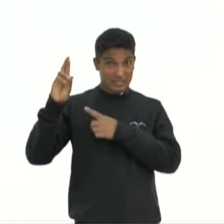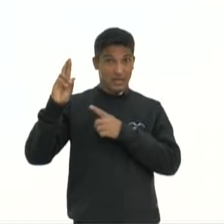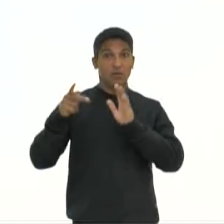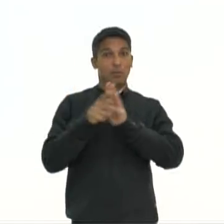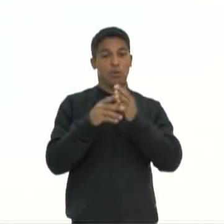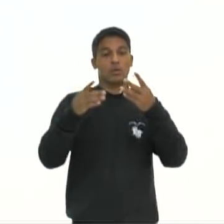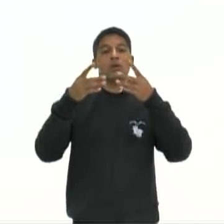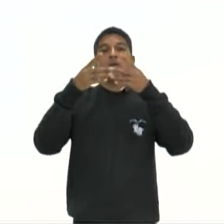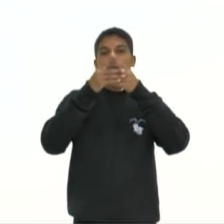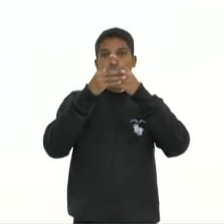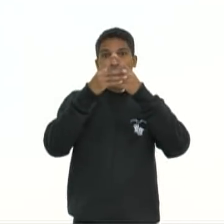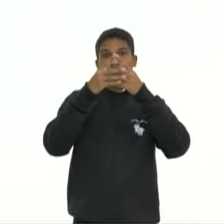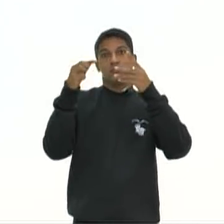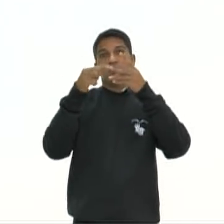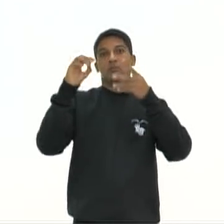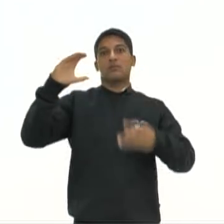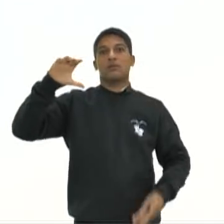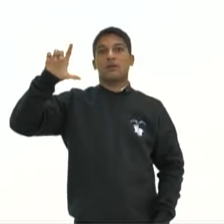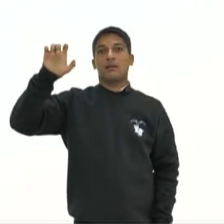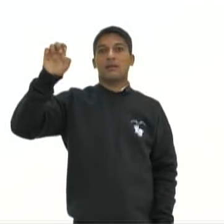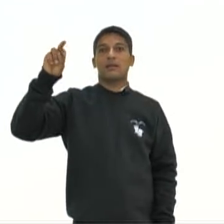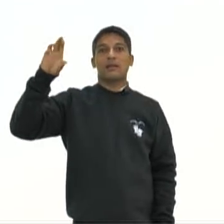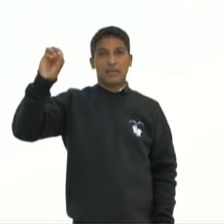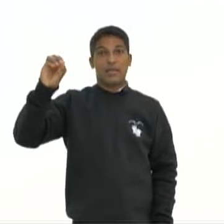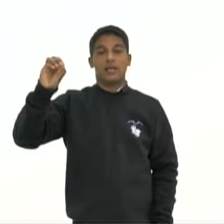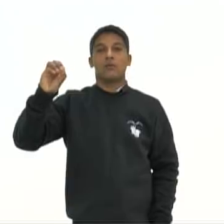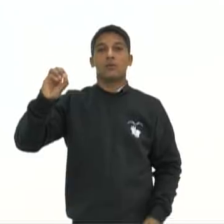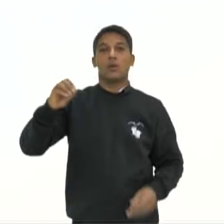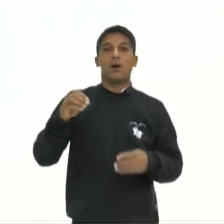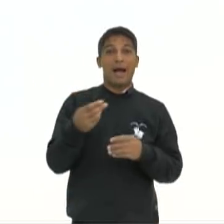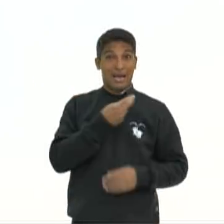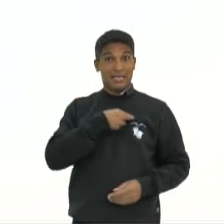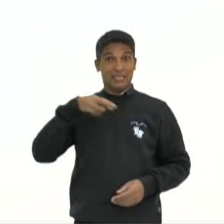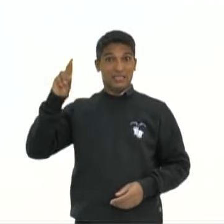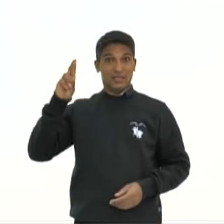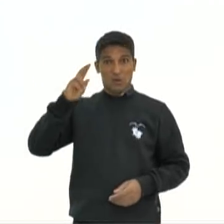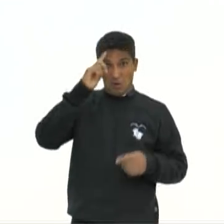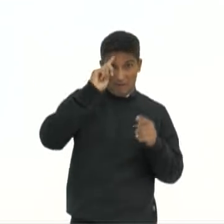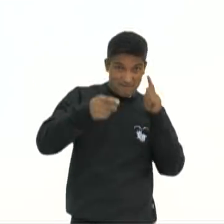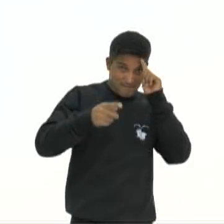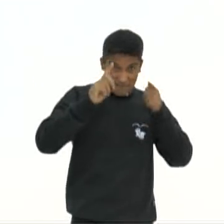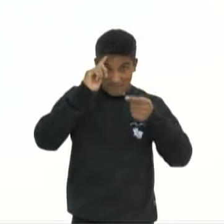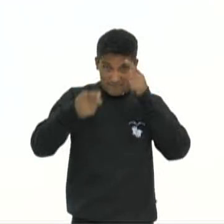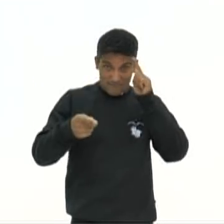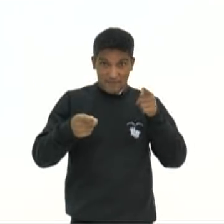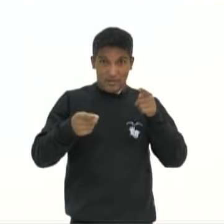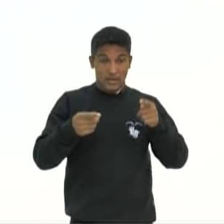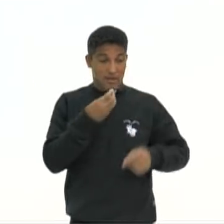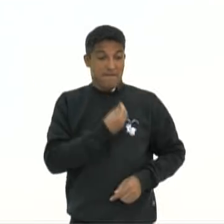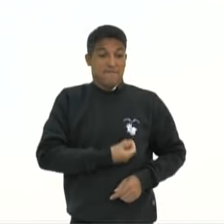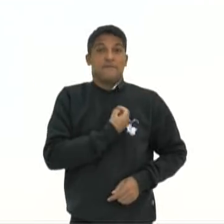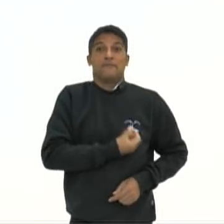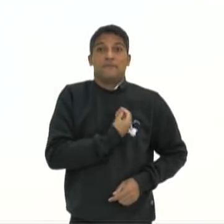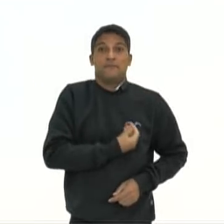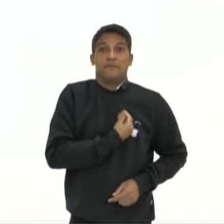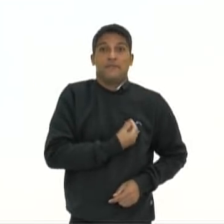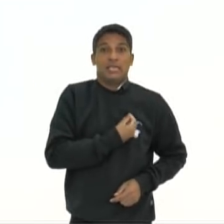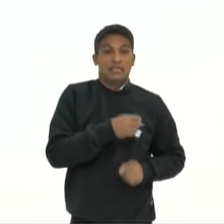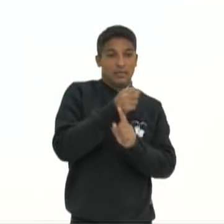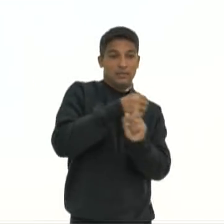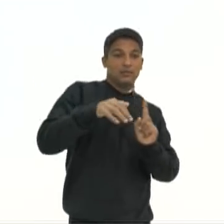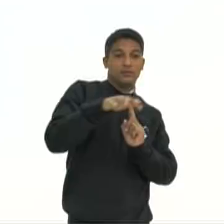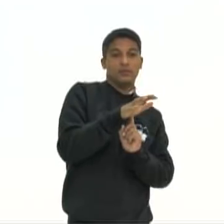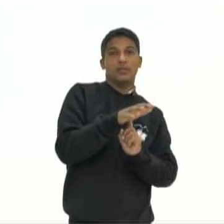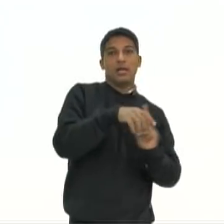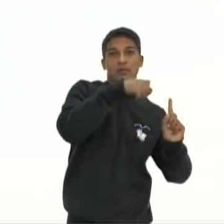iam viver, como elas iam organizar a vida delas. Veja só, gente, e profundamente essa sociedade